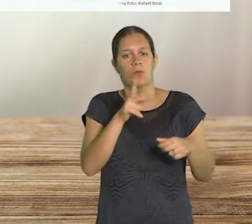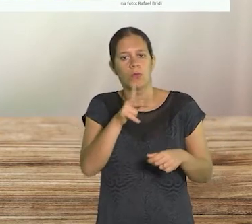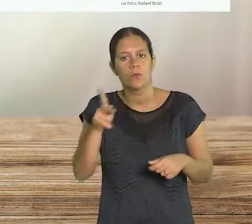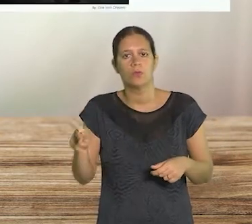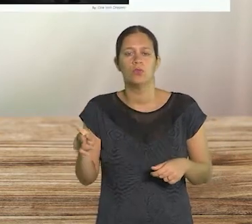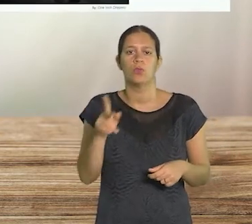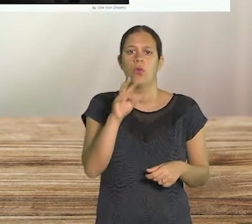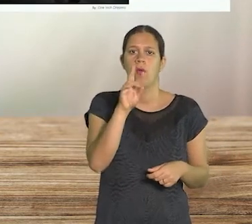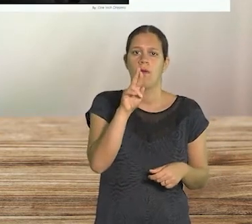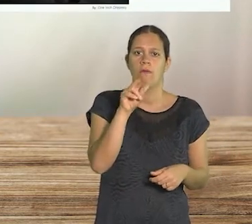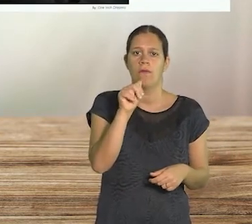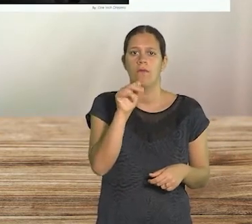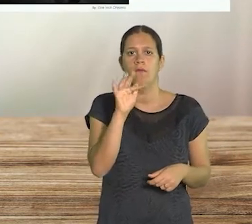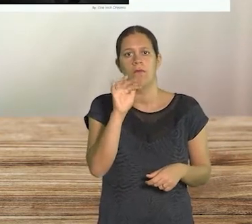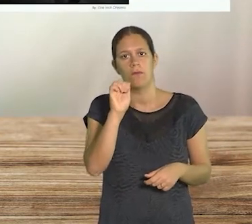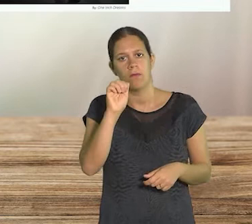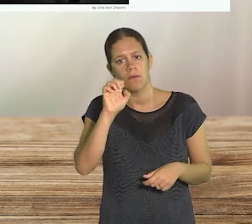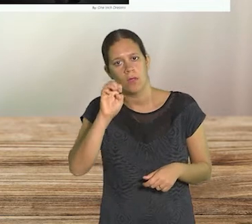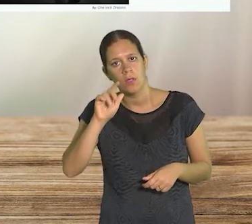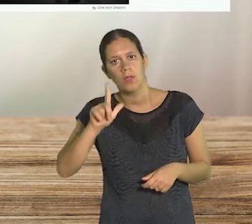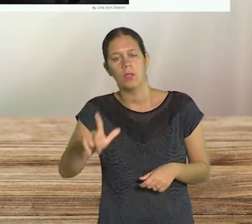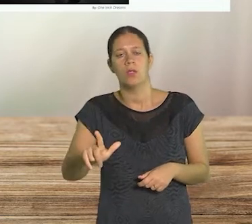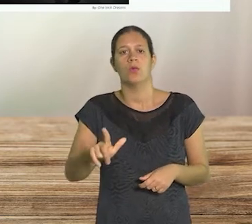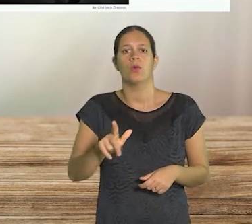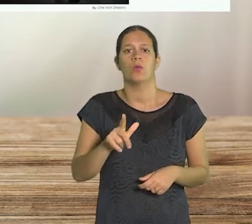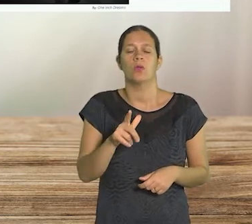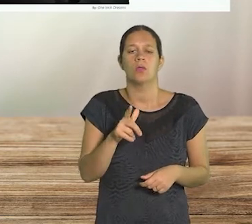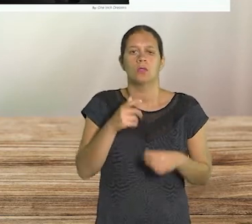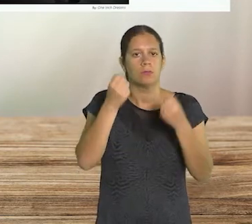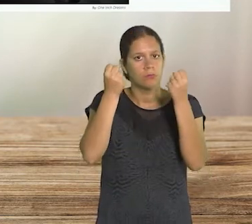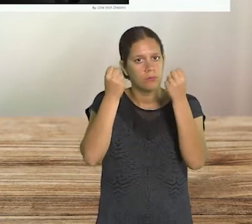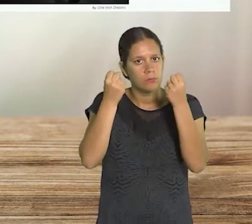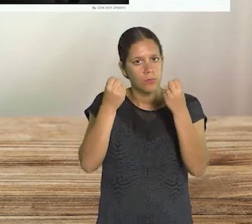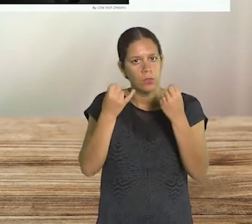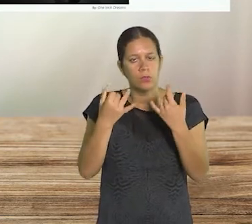professor Rafael Bride, ele